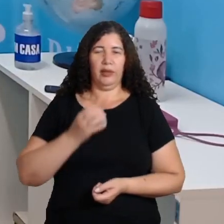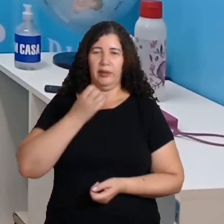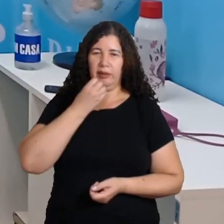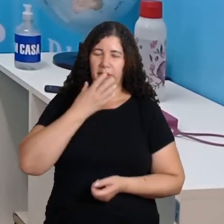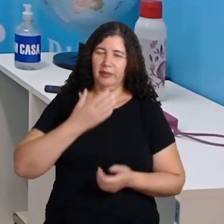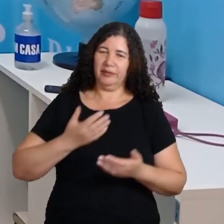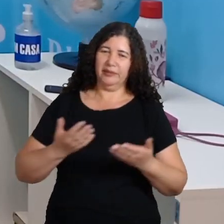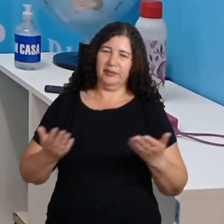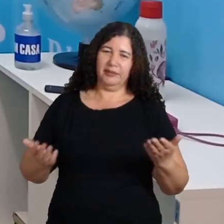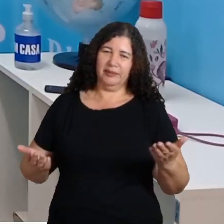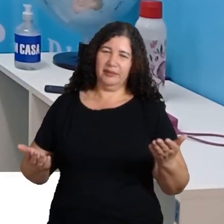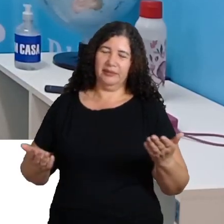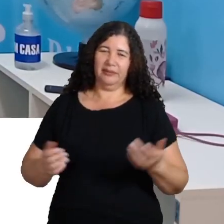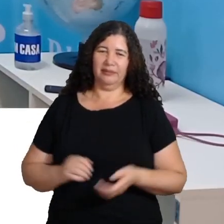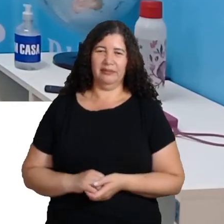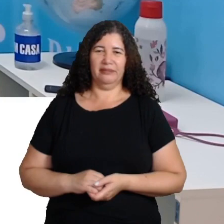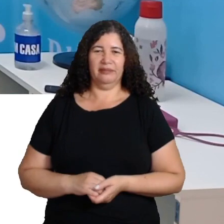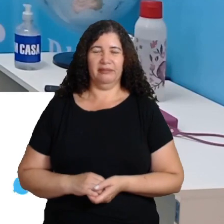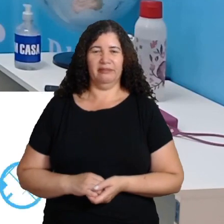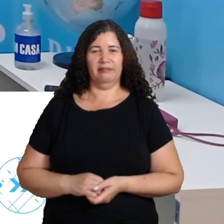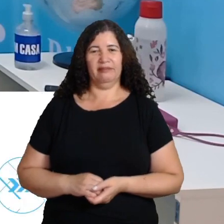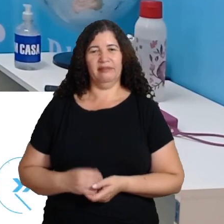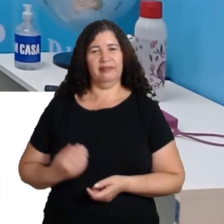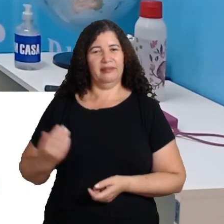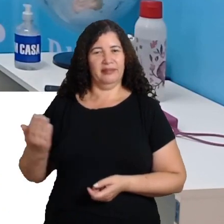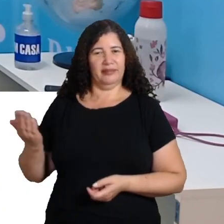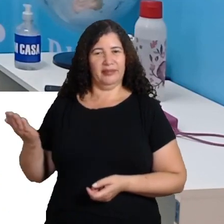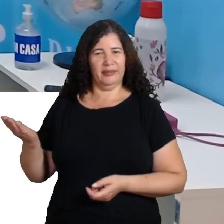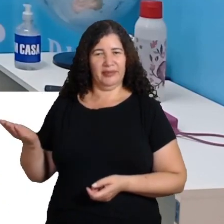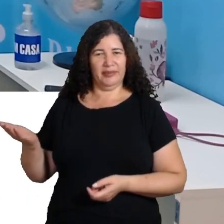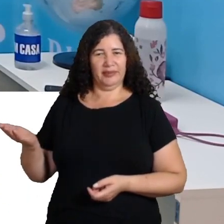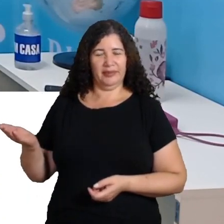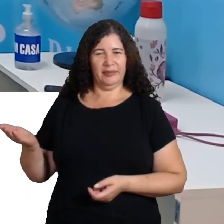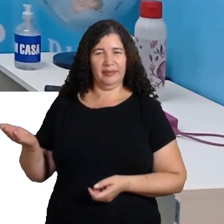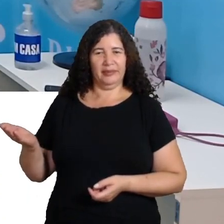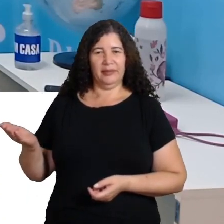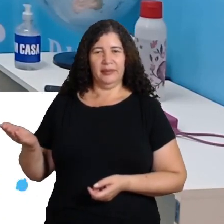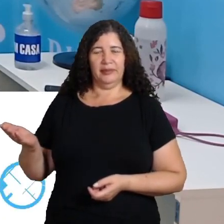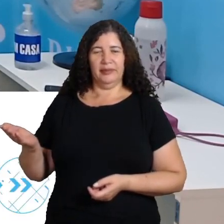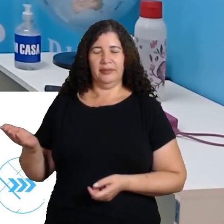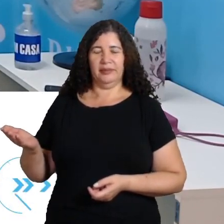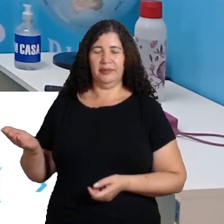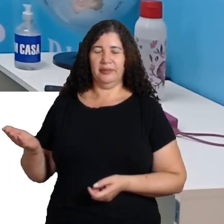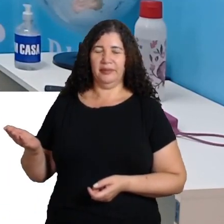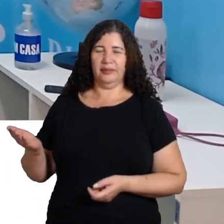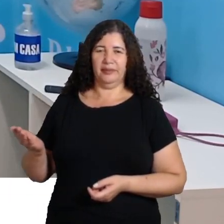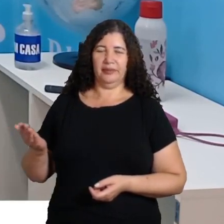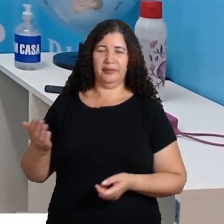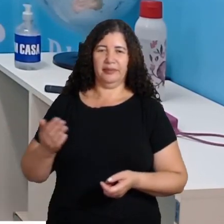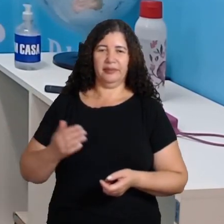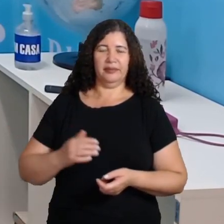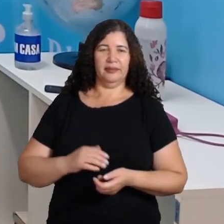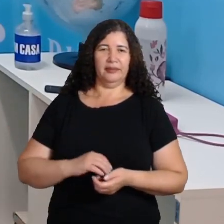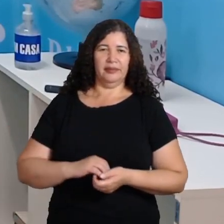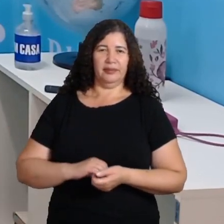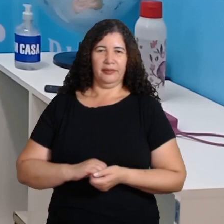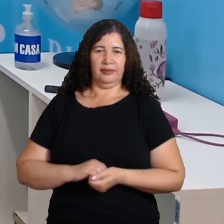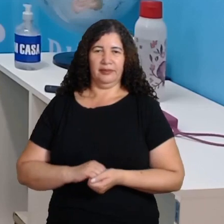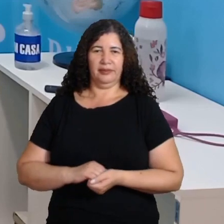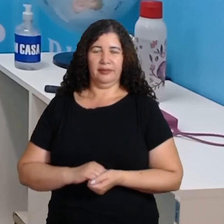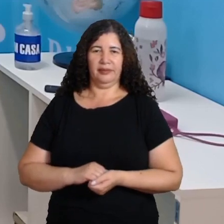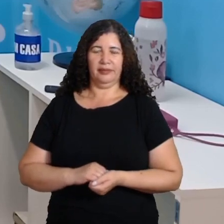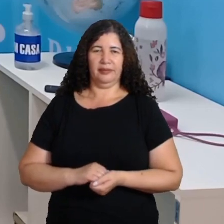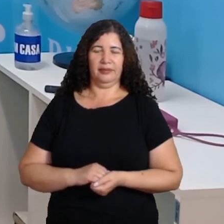tudo bem com vocês? Para quem não me conhece, meu nome é Tatiane Galdino e eu sou professora de Língua Portuguesa e